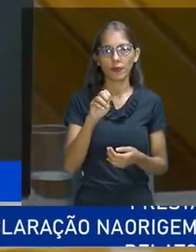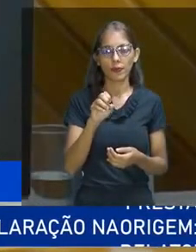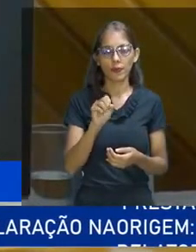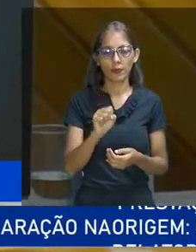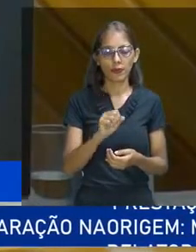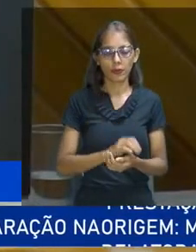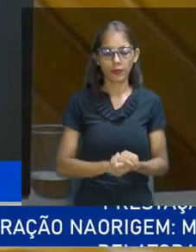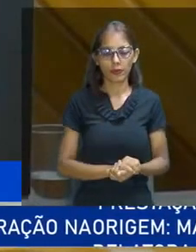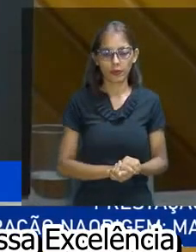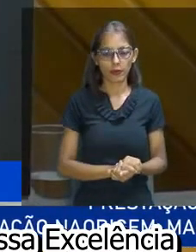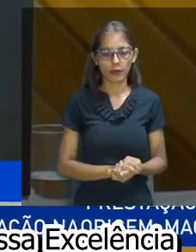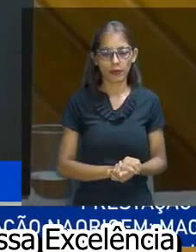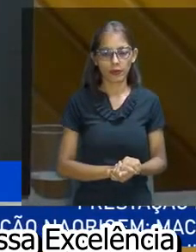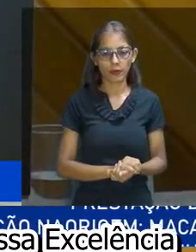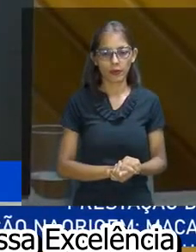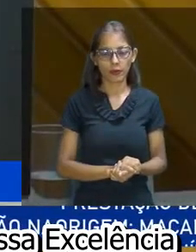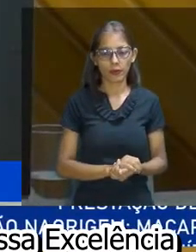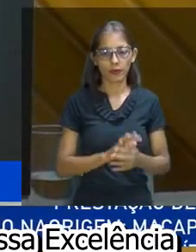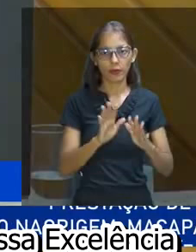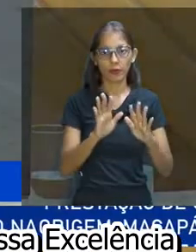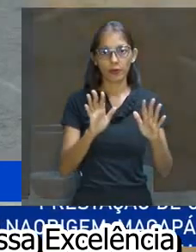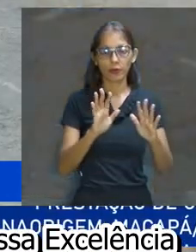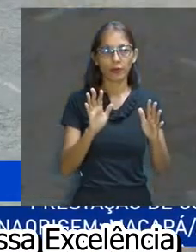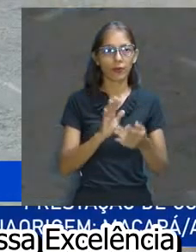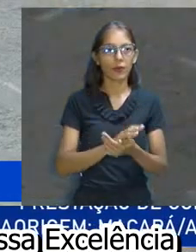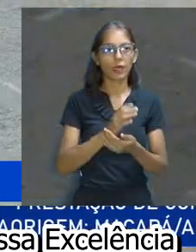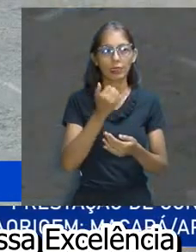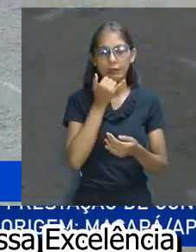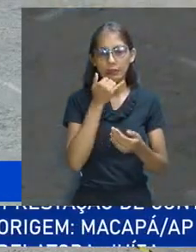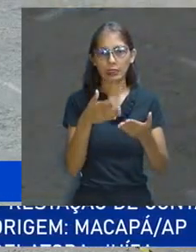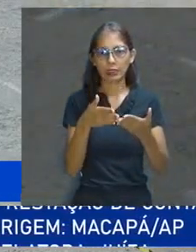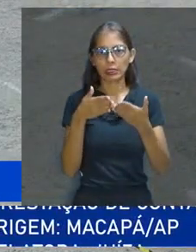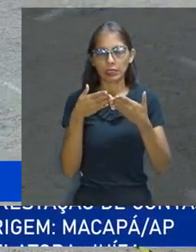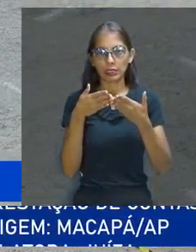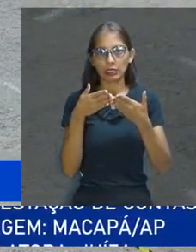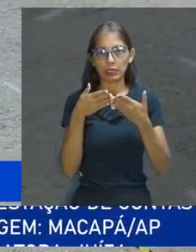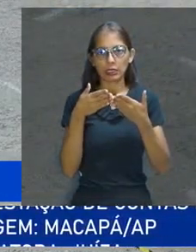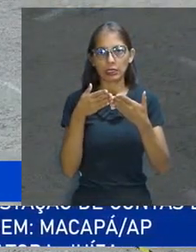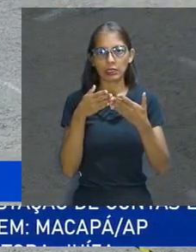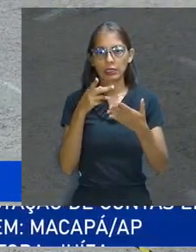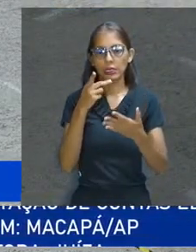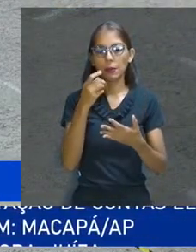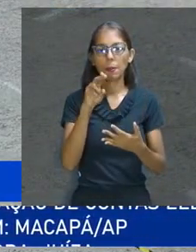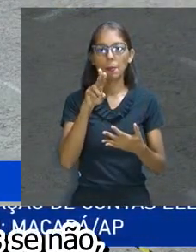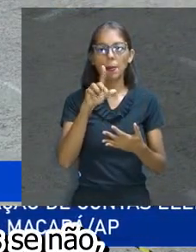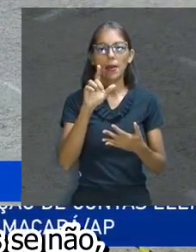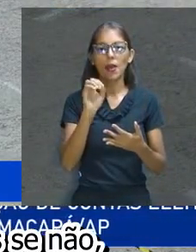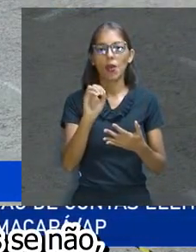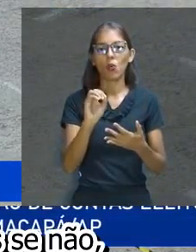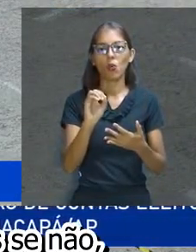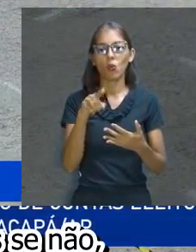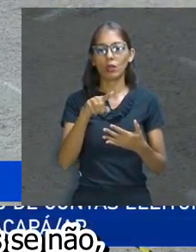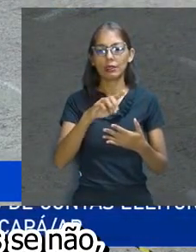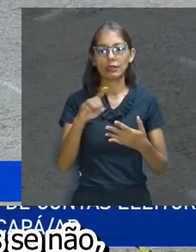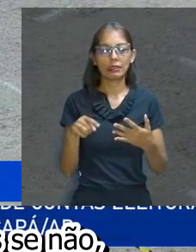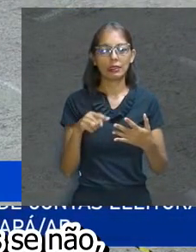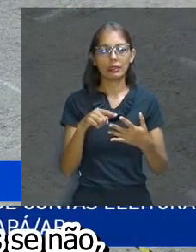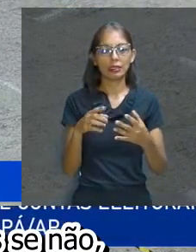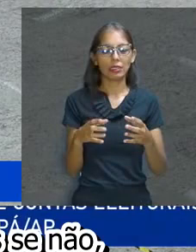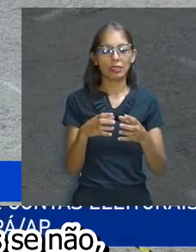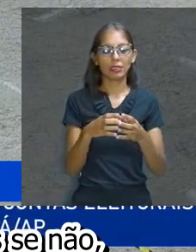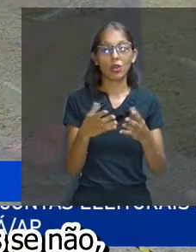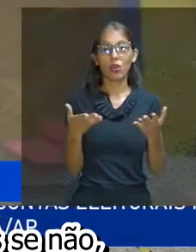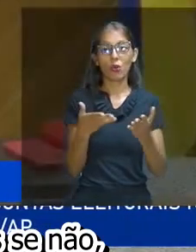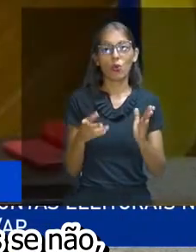Excelência, boa tarde. Doutora, porém, deixa eu só dizer assim, doutor Paulo, Vossa Excelência não completa esse quórum, né? Se quiser ficar conosco, será uma